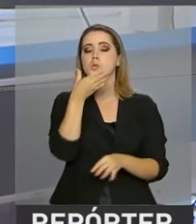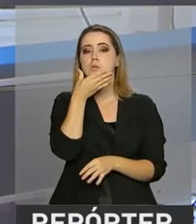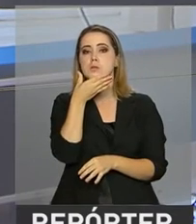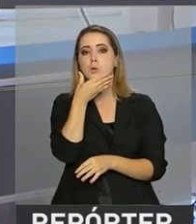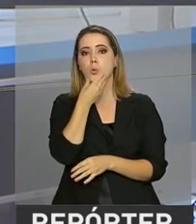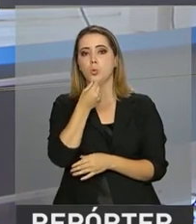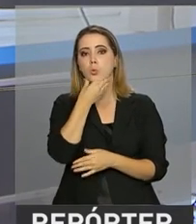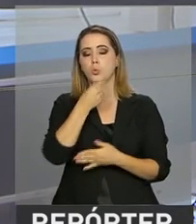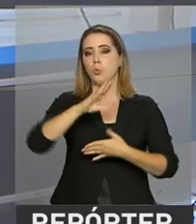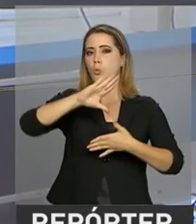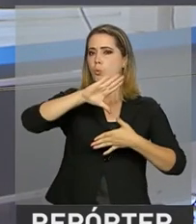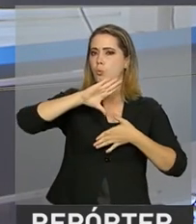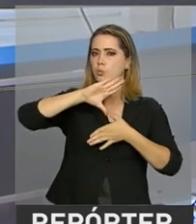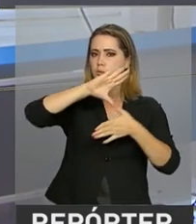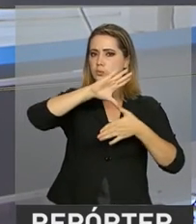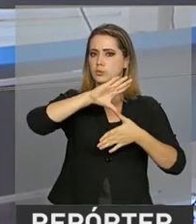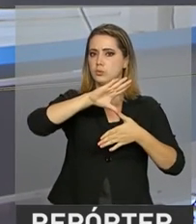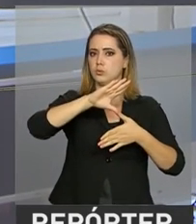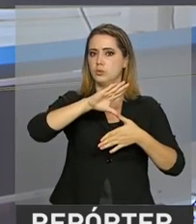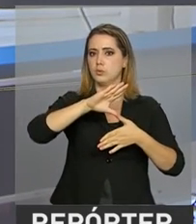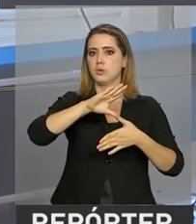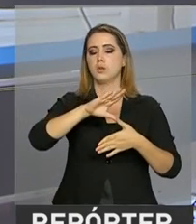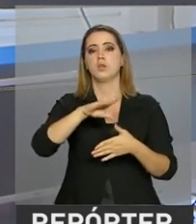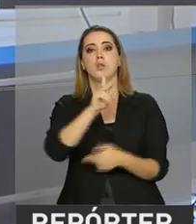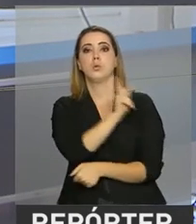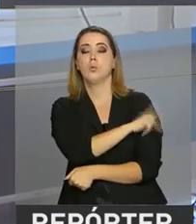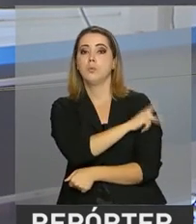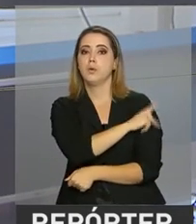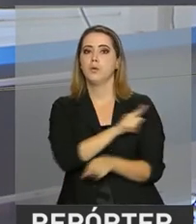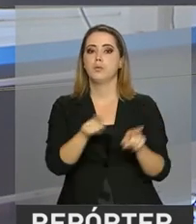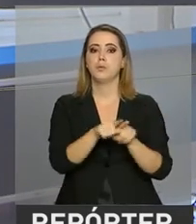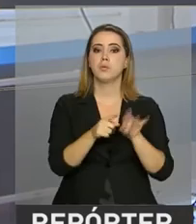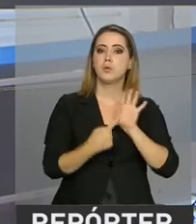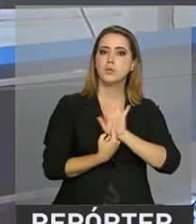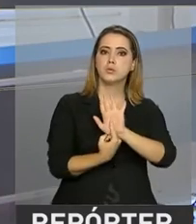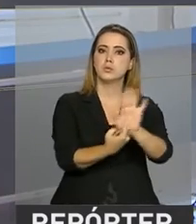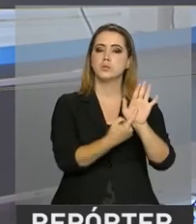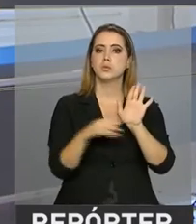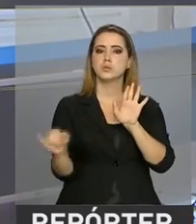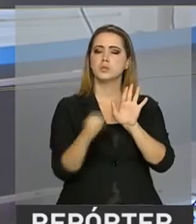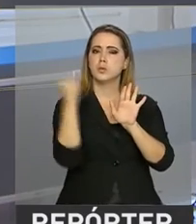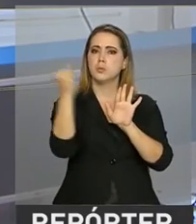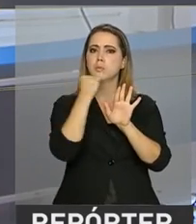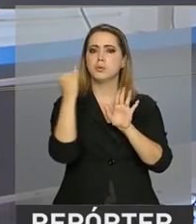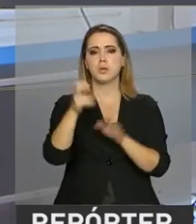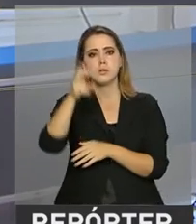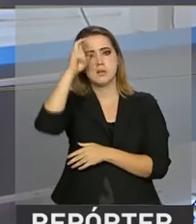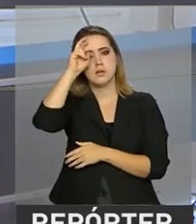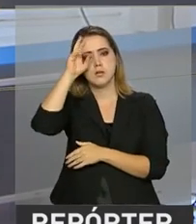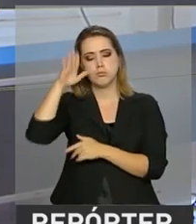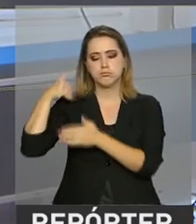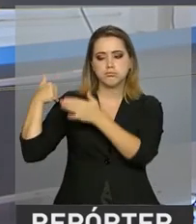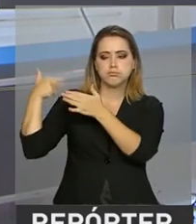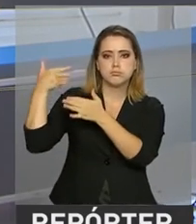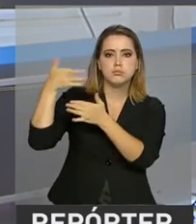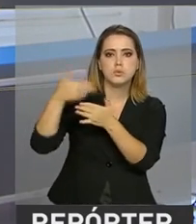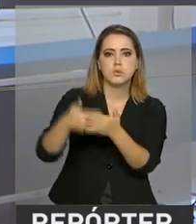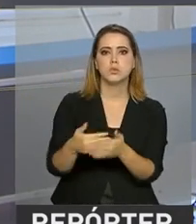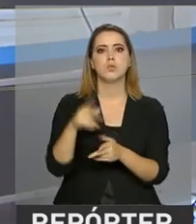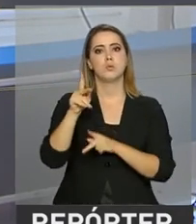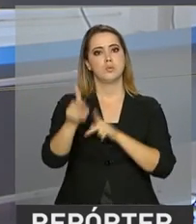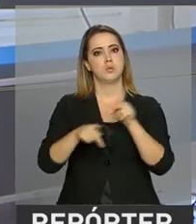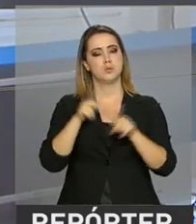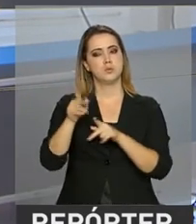de são raimundo nonato as peças mostram a importância do património cultural deixado pelos povos